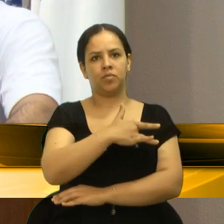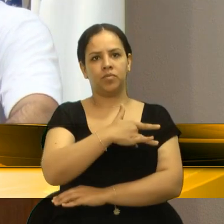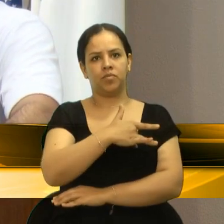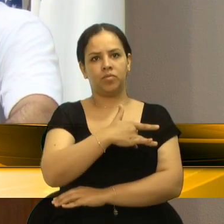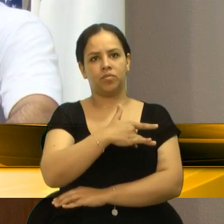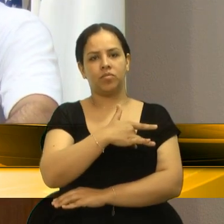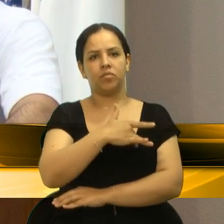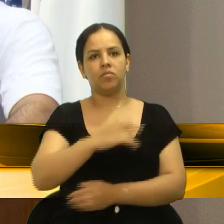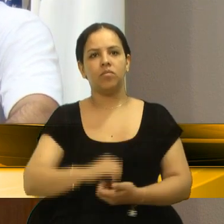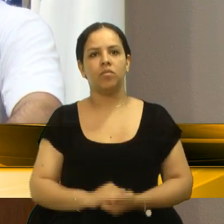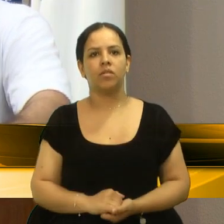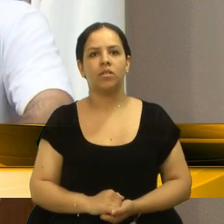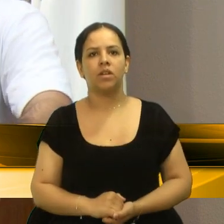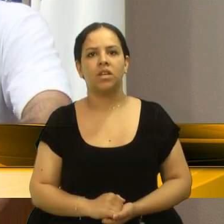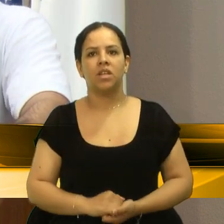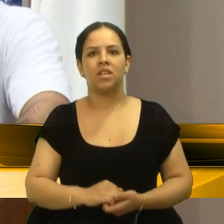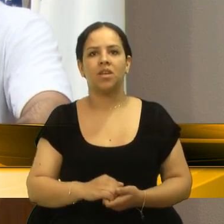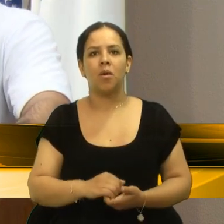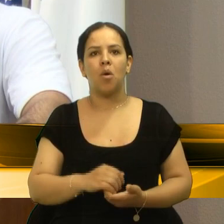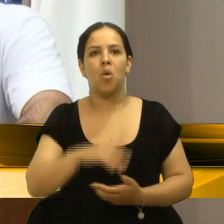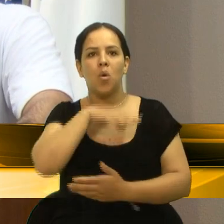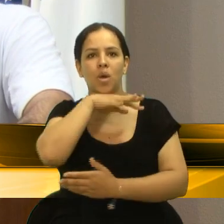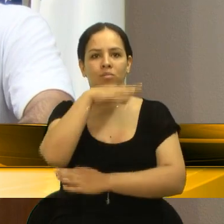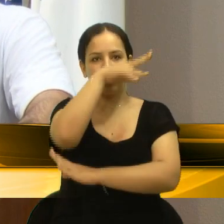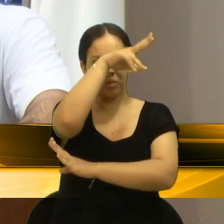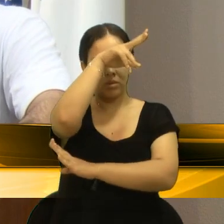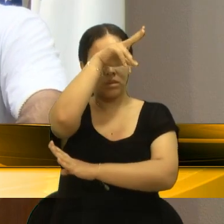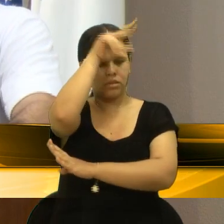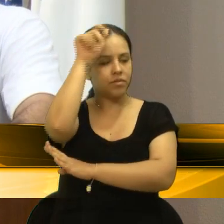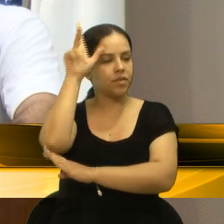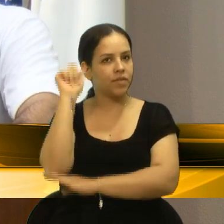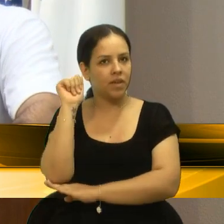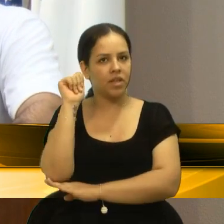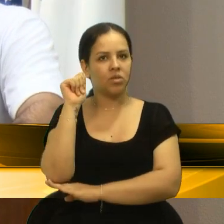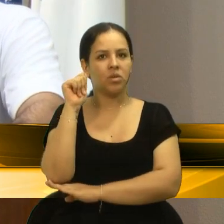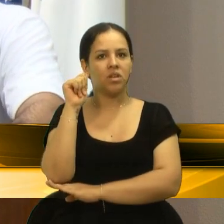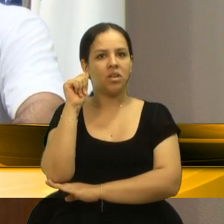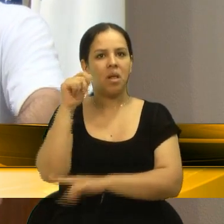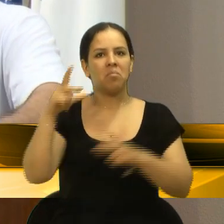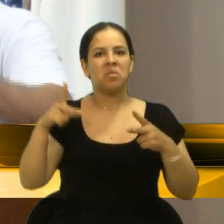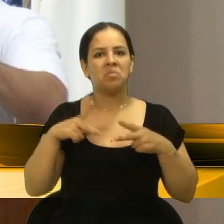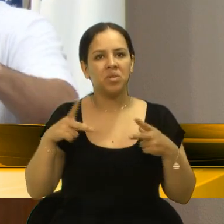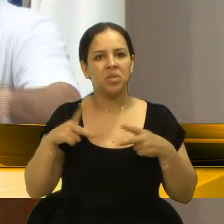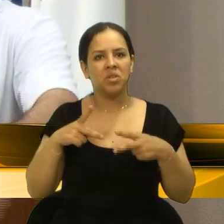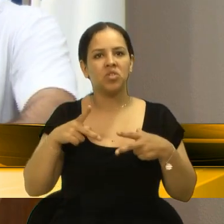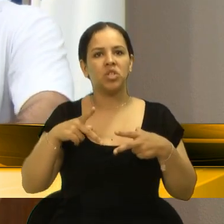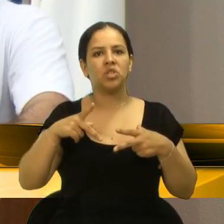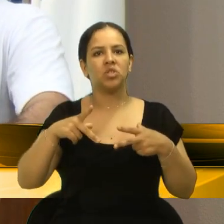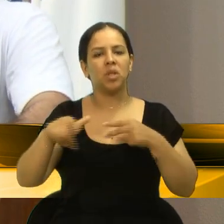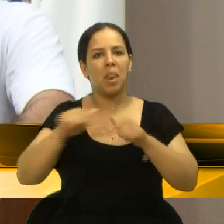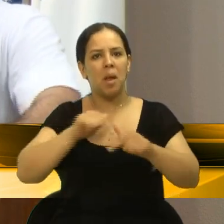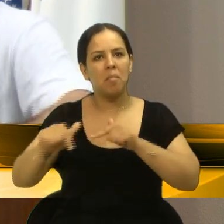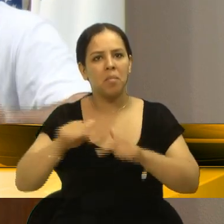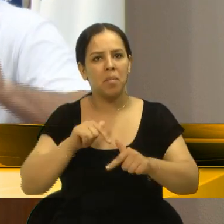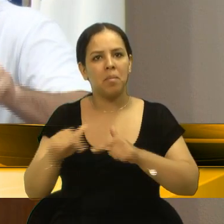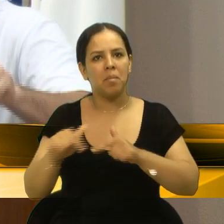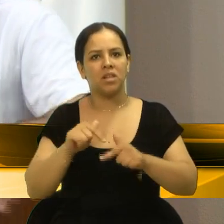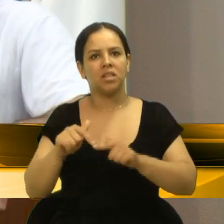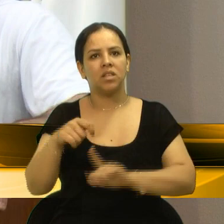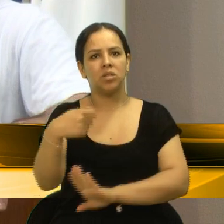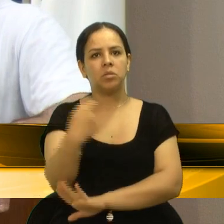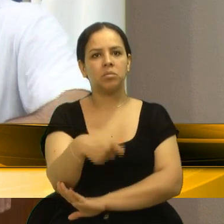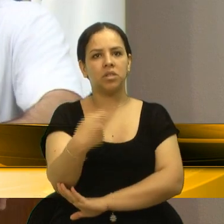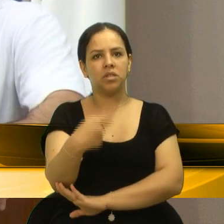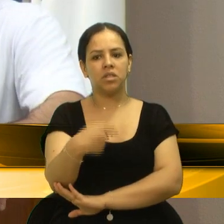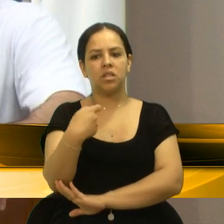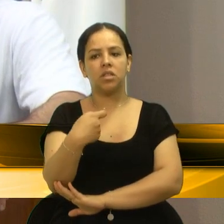prejudicados quando o prefeito buscou em terceirizações mal explicadas, descomprometidas e distantes das necessidades do nosso